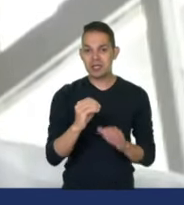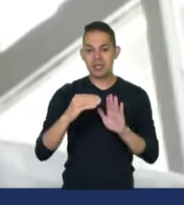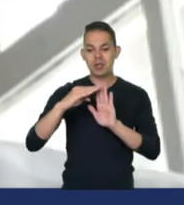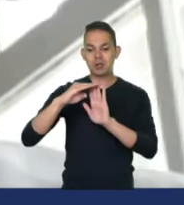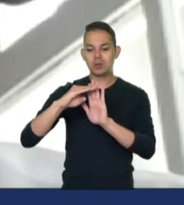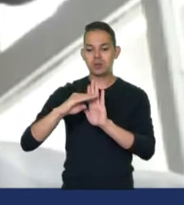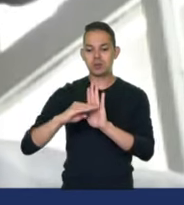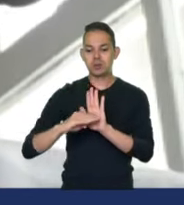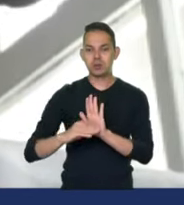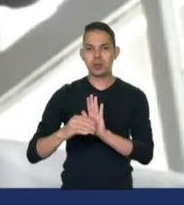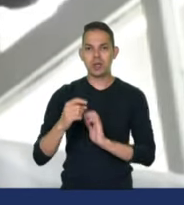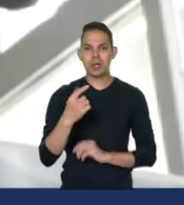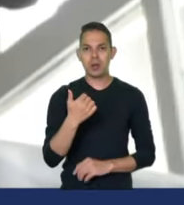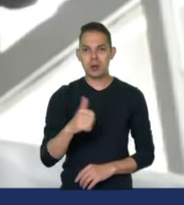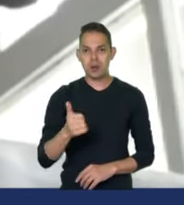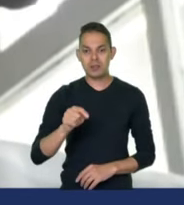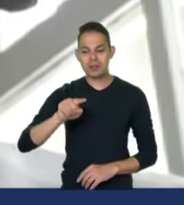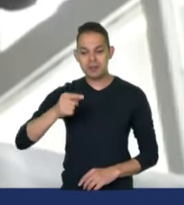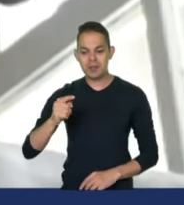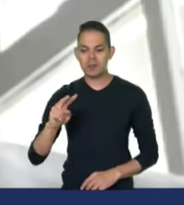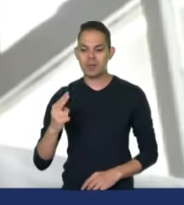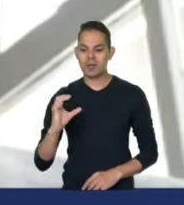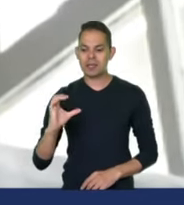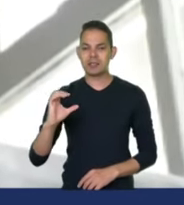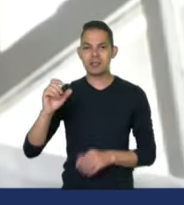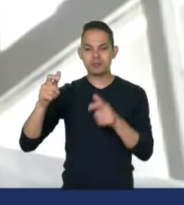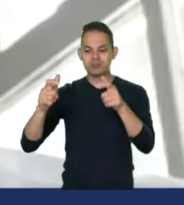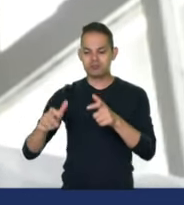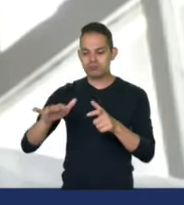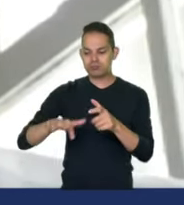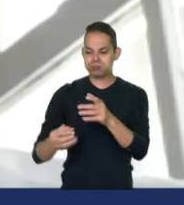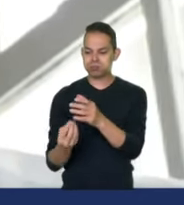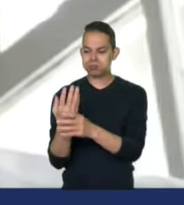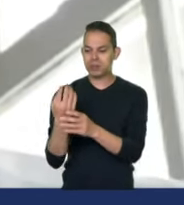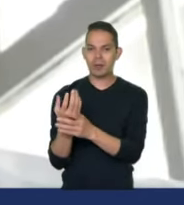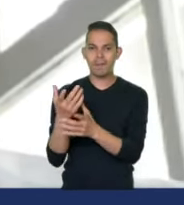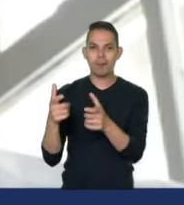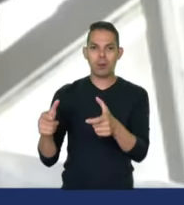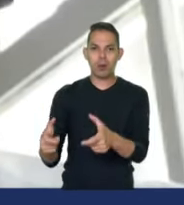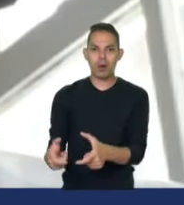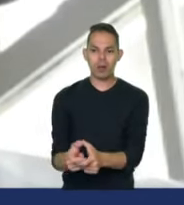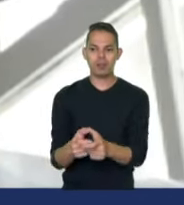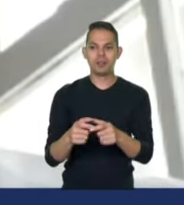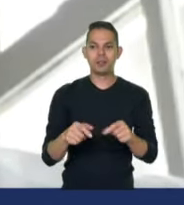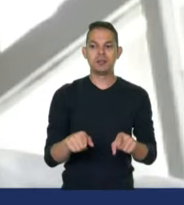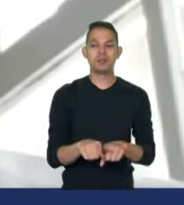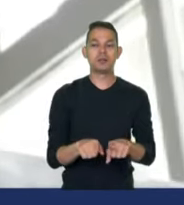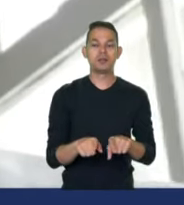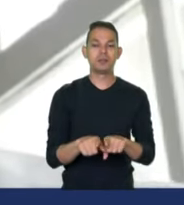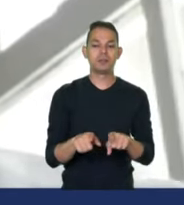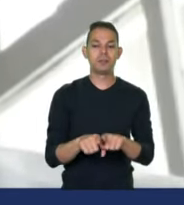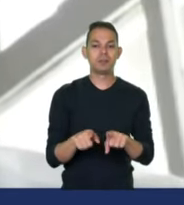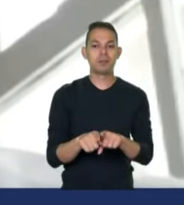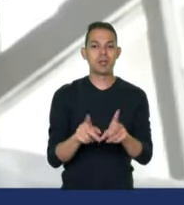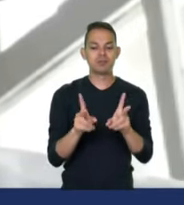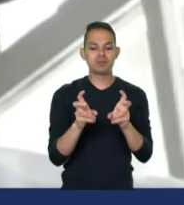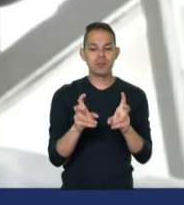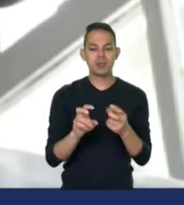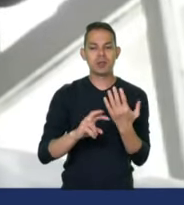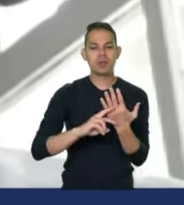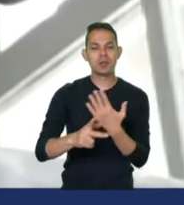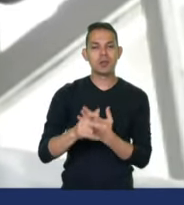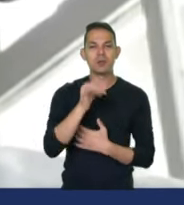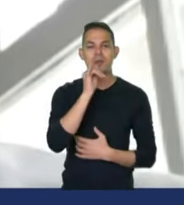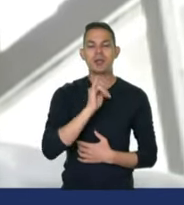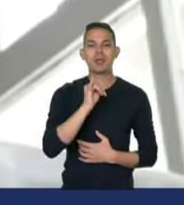mil hectares de área cultiváveis no Brasil. Além, é claro, dos efeitos mais notáveis, como a ampliação